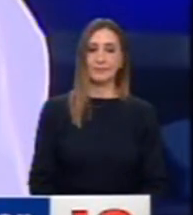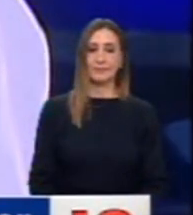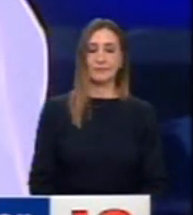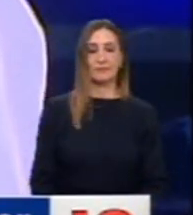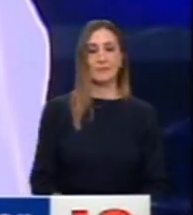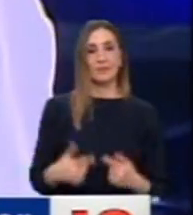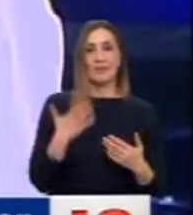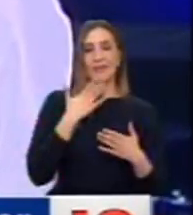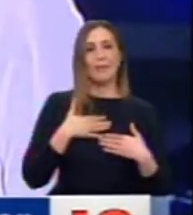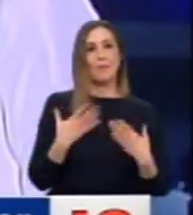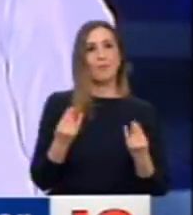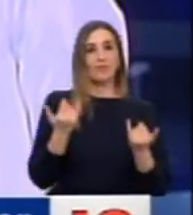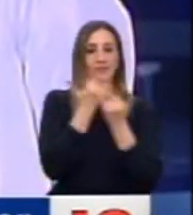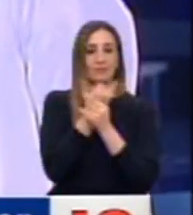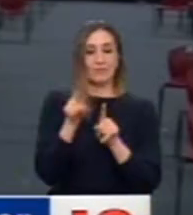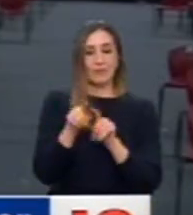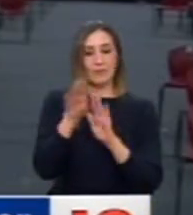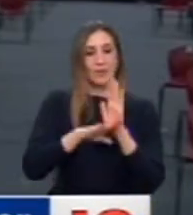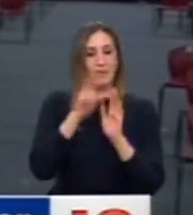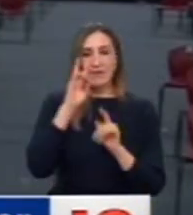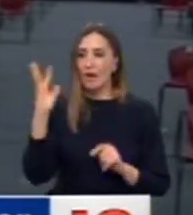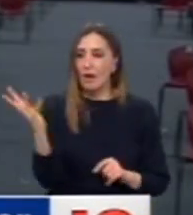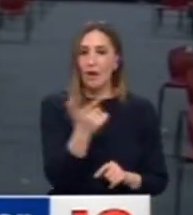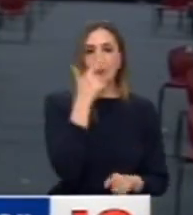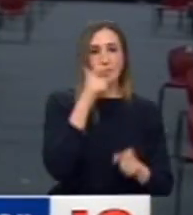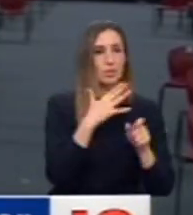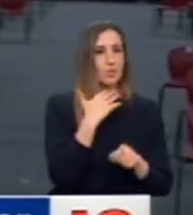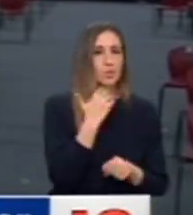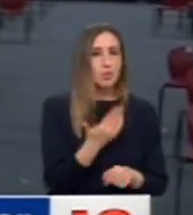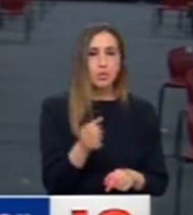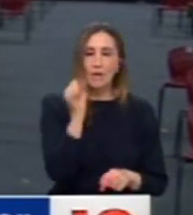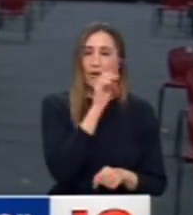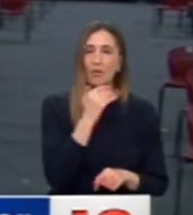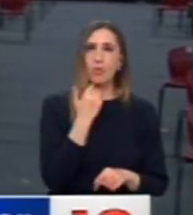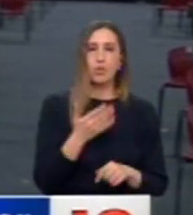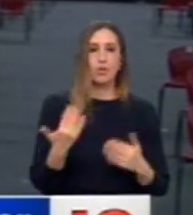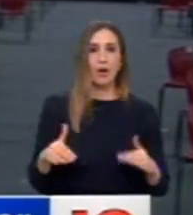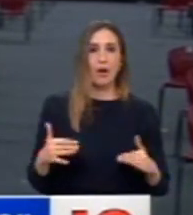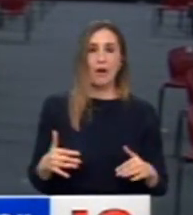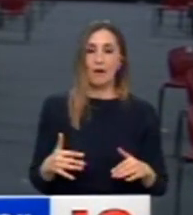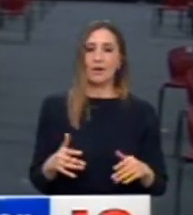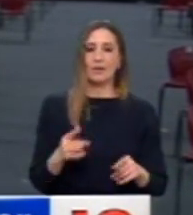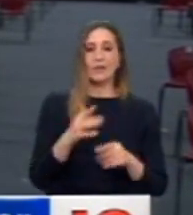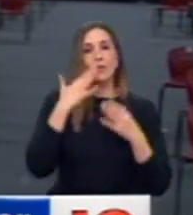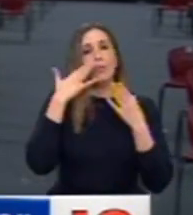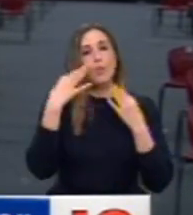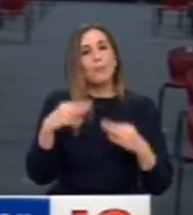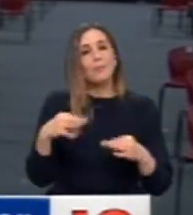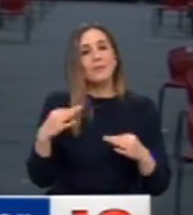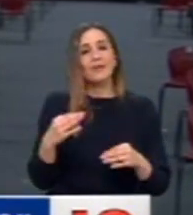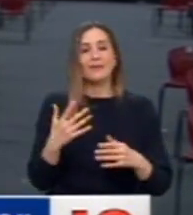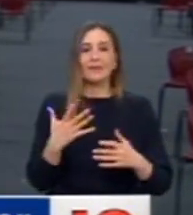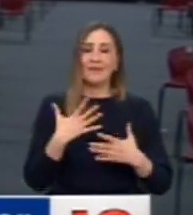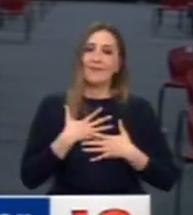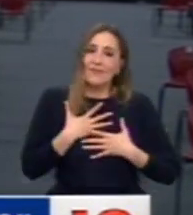Eu fico muito, muito feliz, por exemplo, como no programa, de ver tanta gente nova com tanto talento e ainda com humildade e com vontade